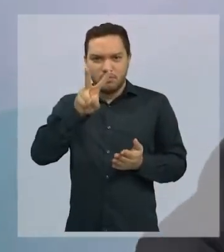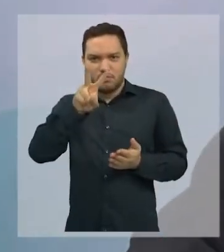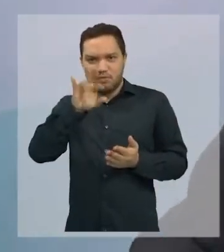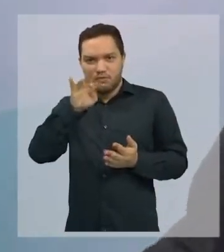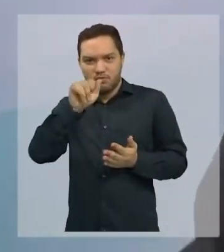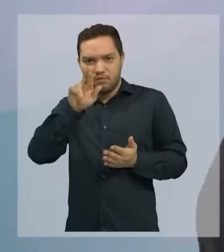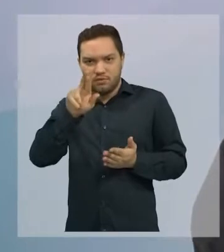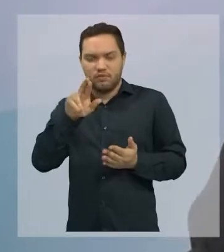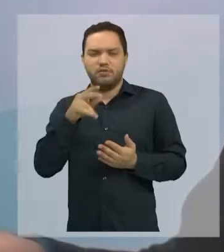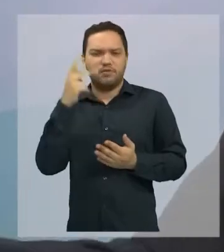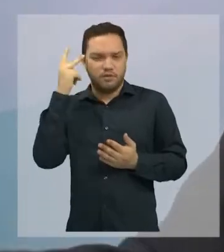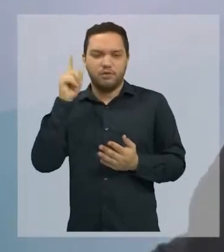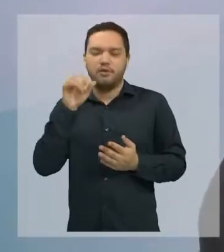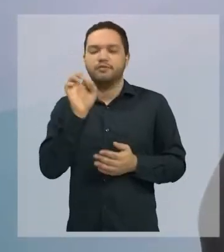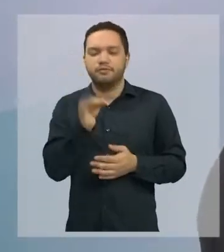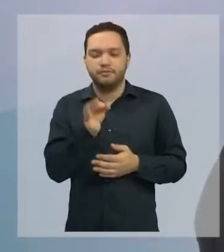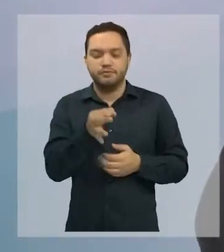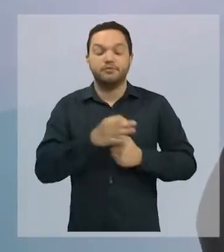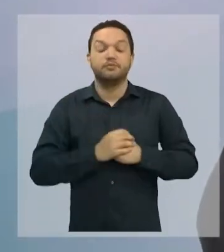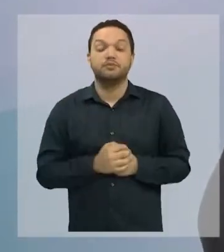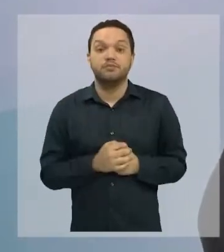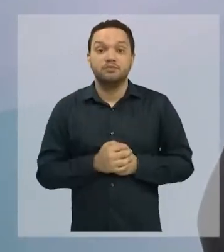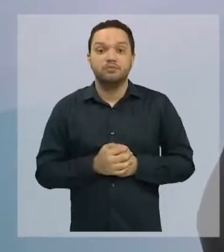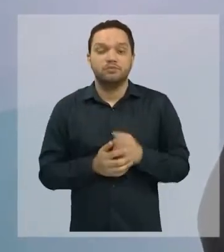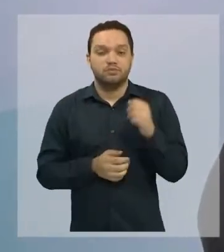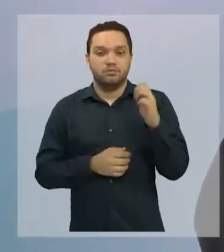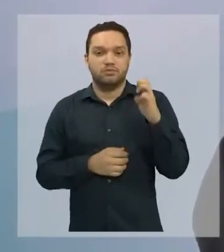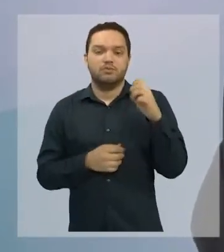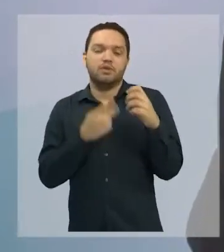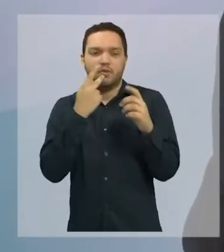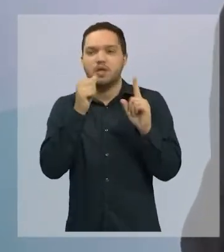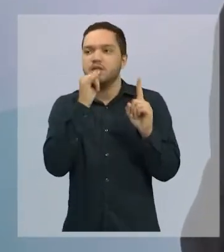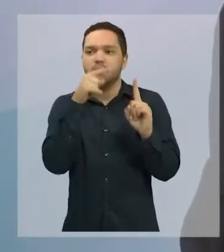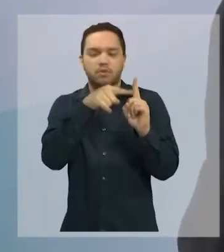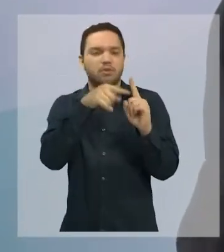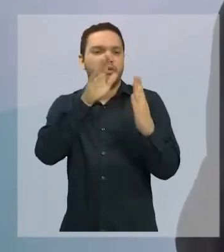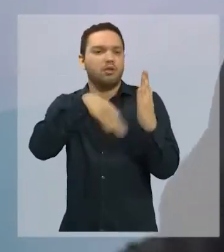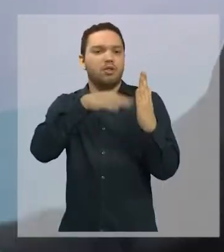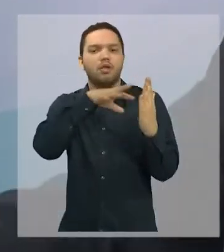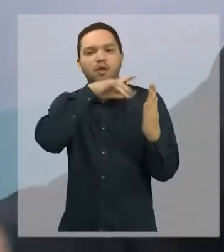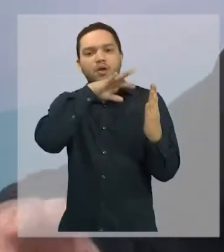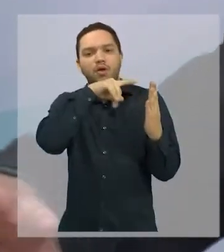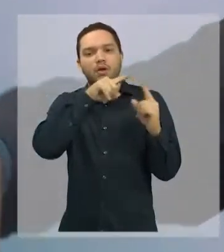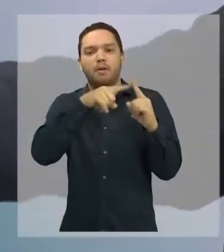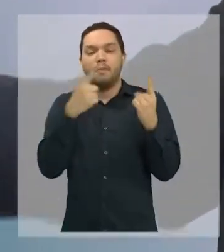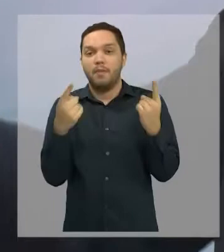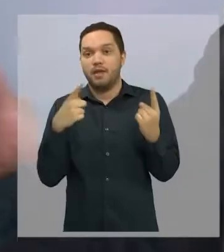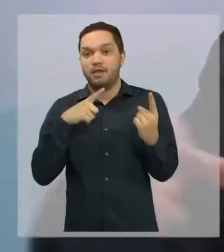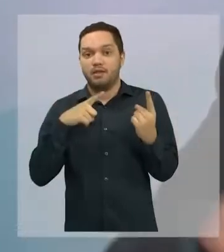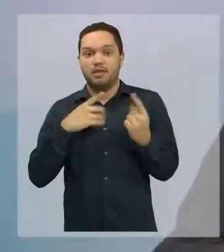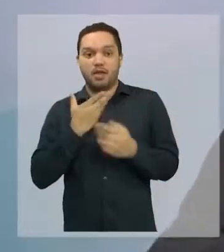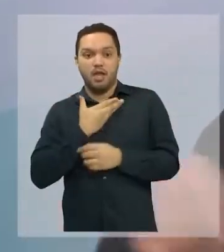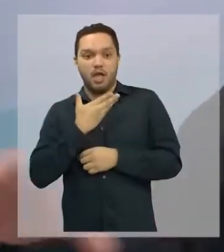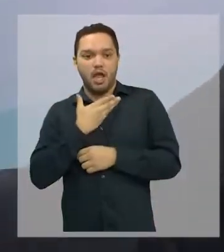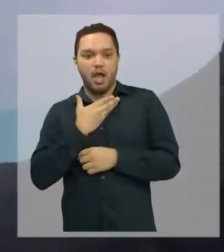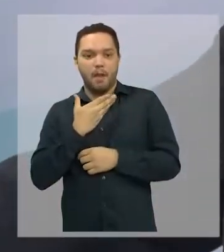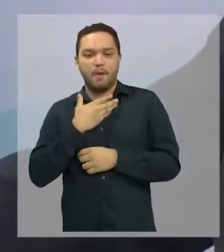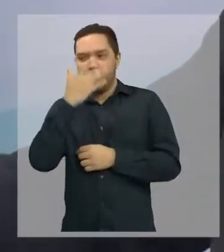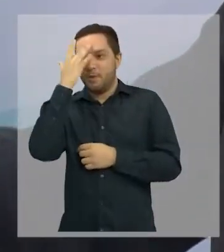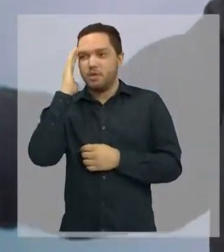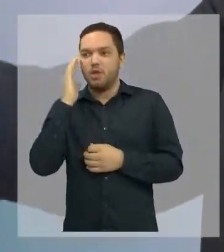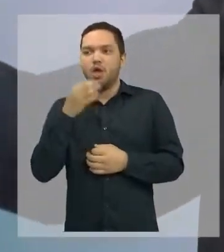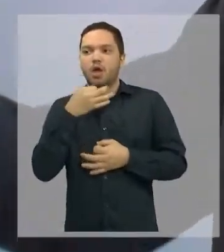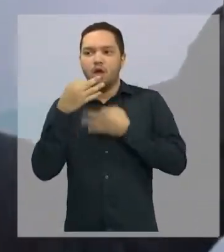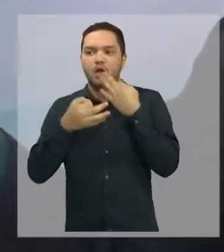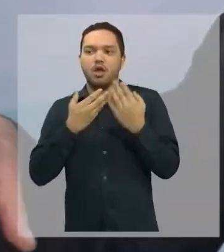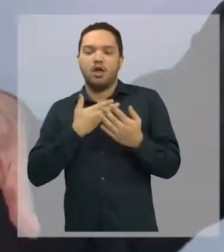falando. Pois bem, o Estrigas dizia... o sujeito é um pintor medíocre, mas ele faz uma conexão com os críticos de